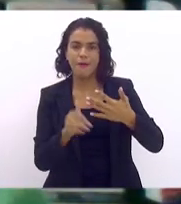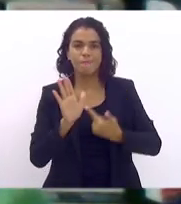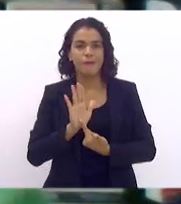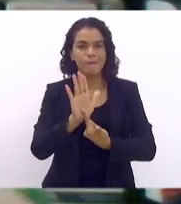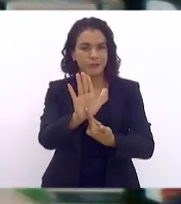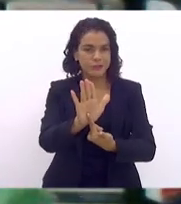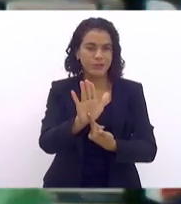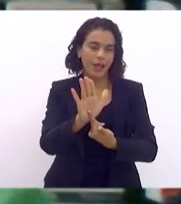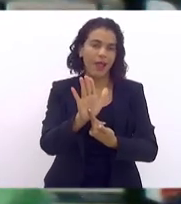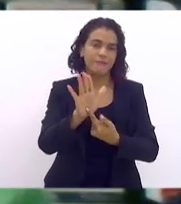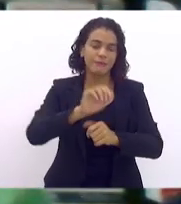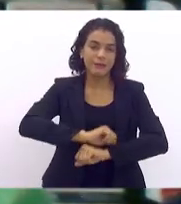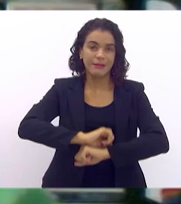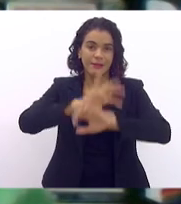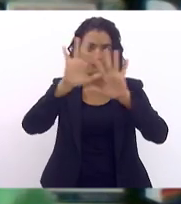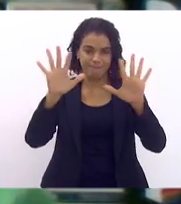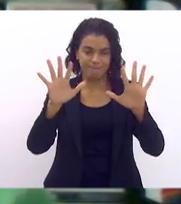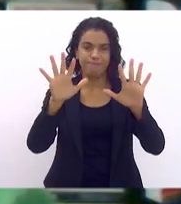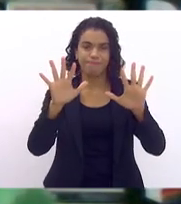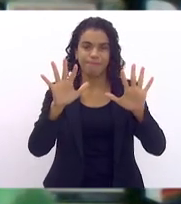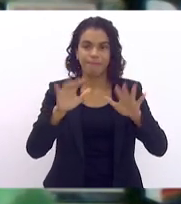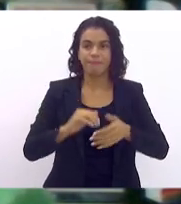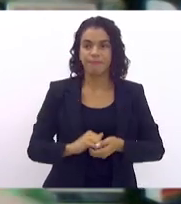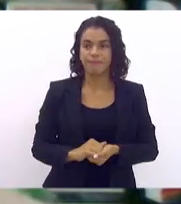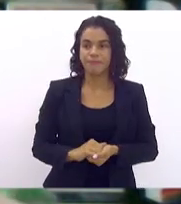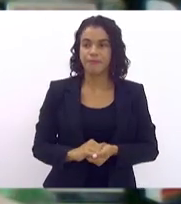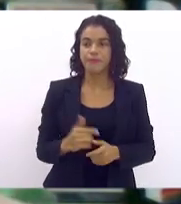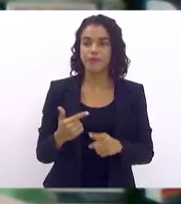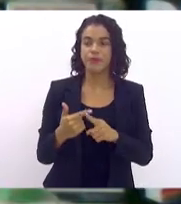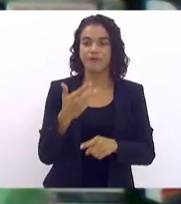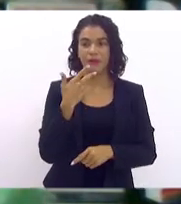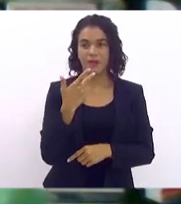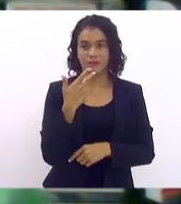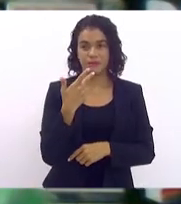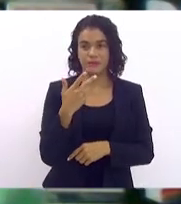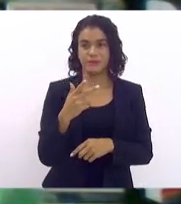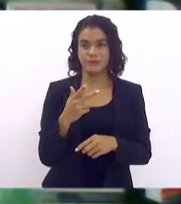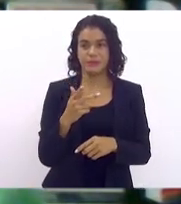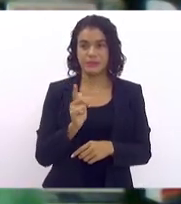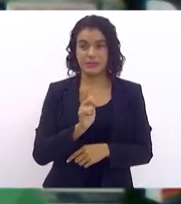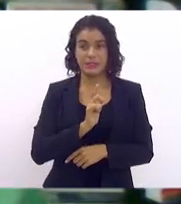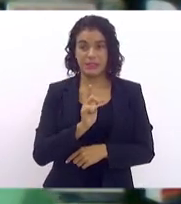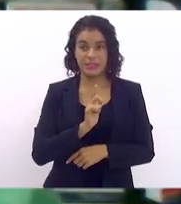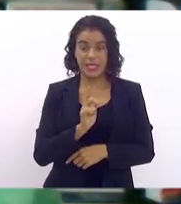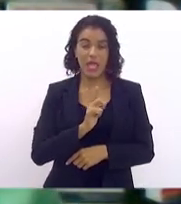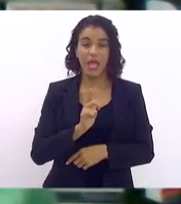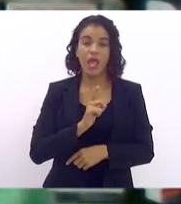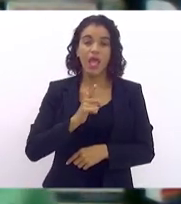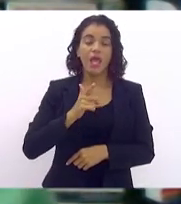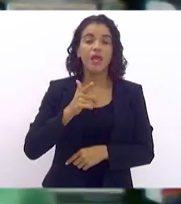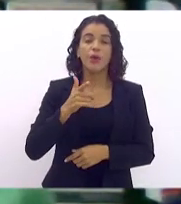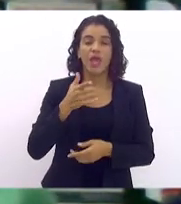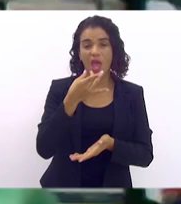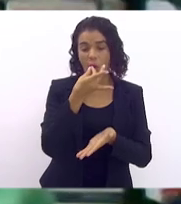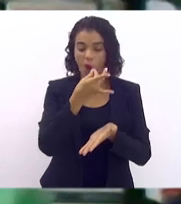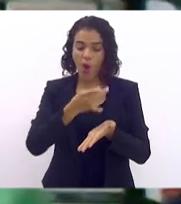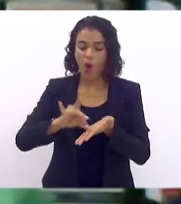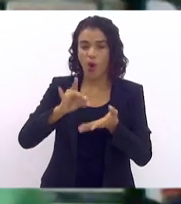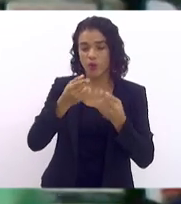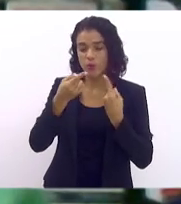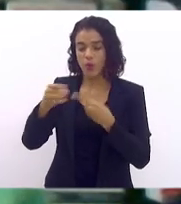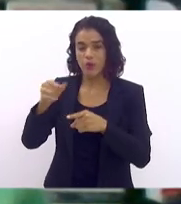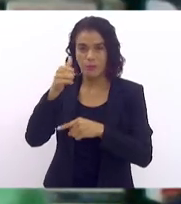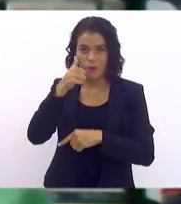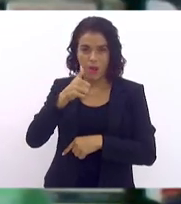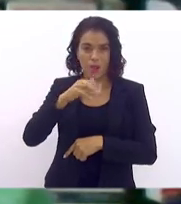exemplificar, né? Porque quando a gente fala disso, eu também queria botar o seguinte: tem discurso de ódio, que é a misoginia, que ela ainda não foi